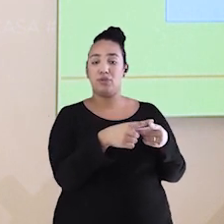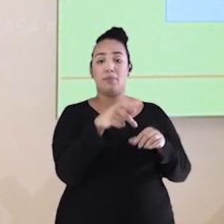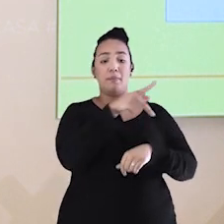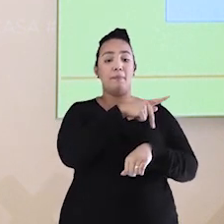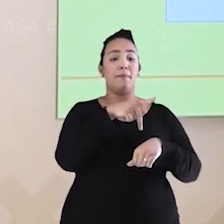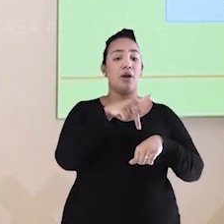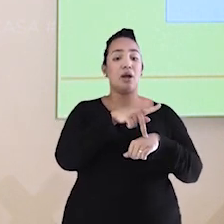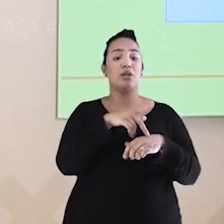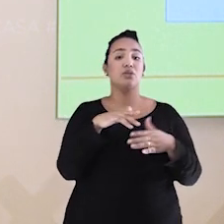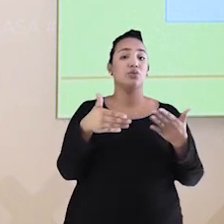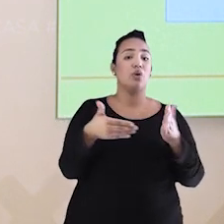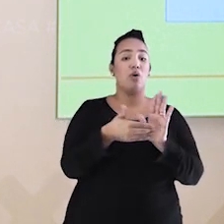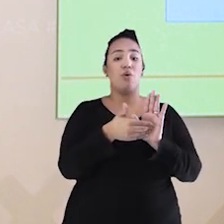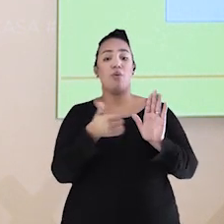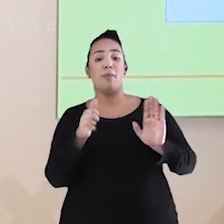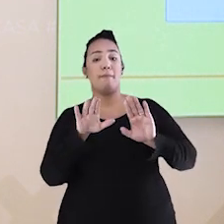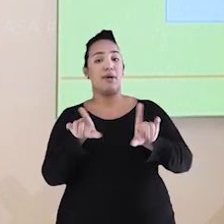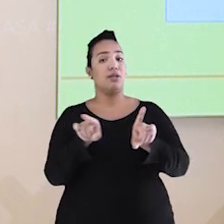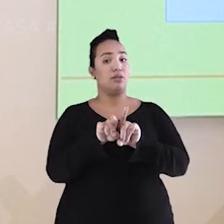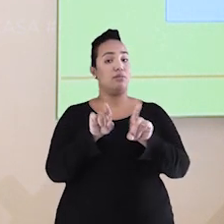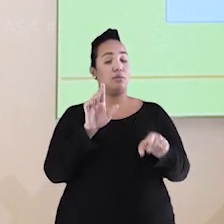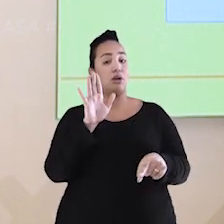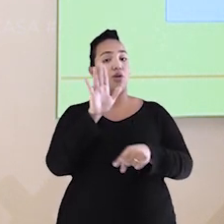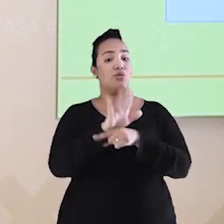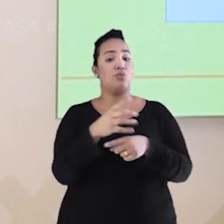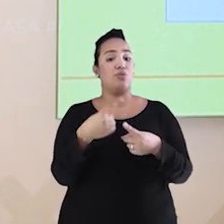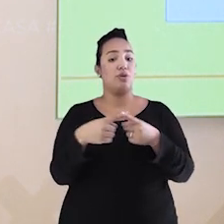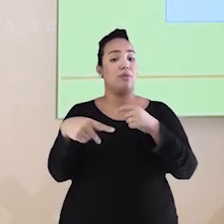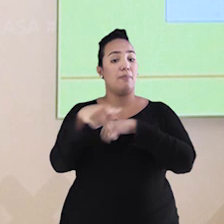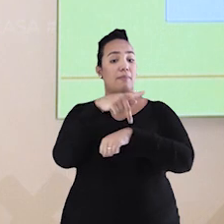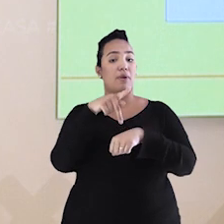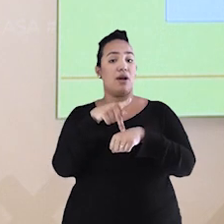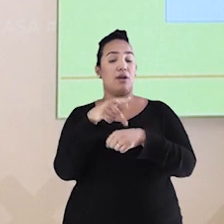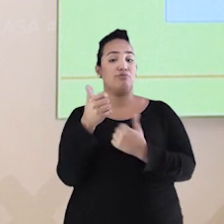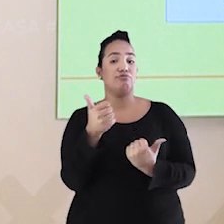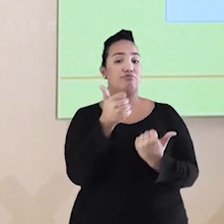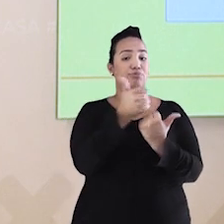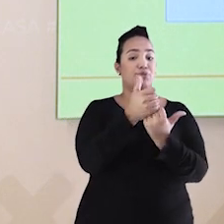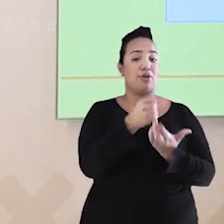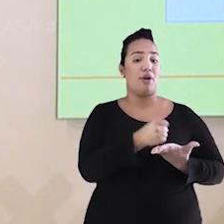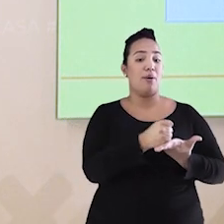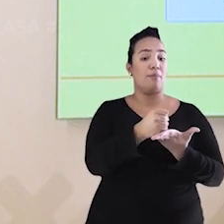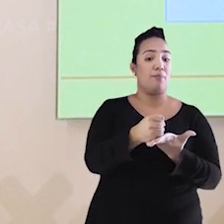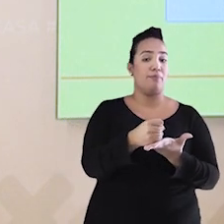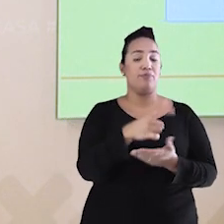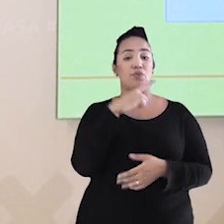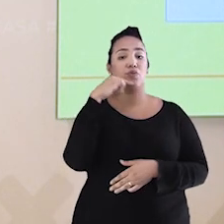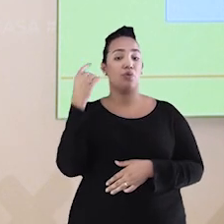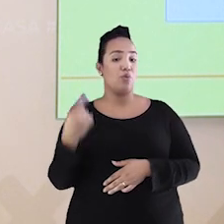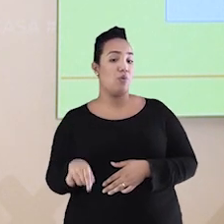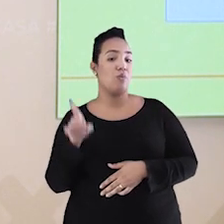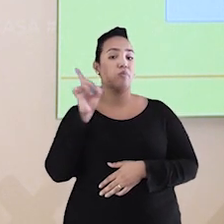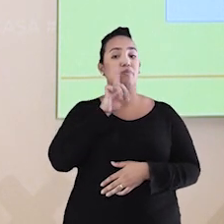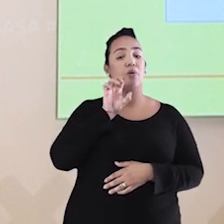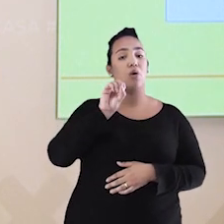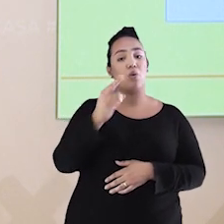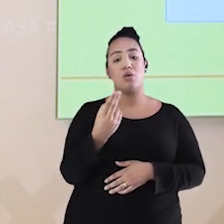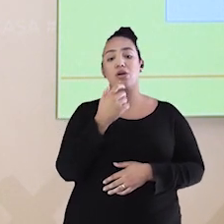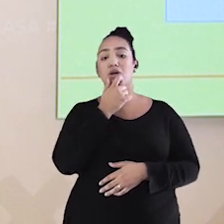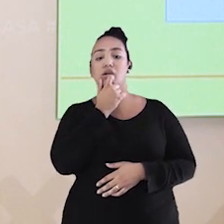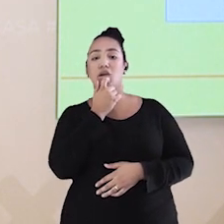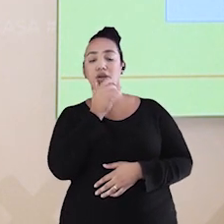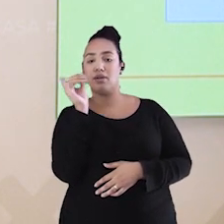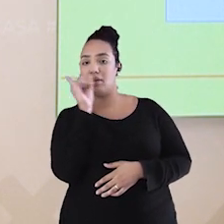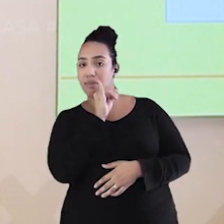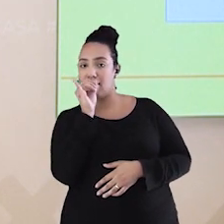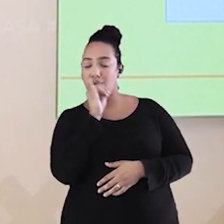com a saída da... mas também foi o ano de virada, após a entrada dos na guerra. Rússia e Estados